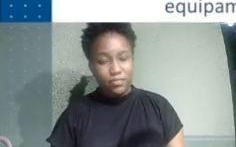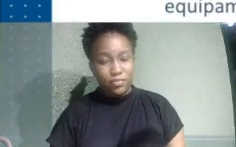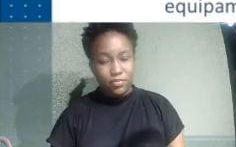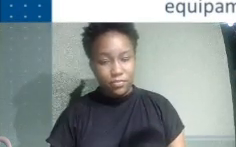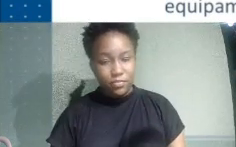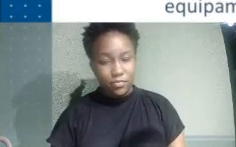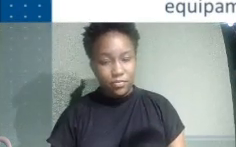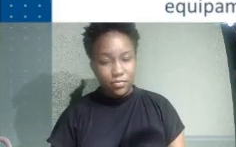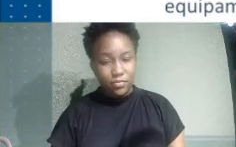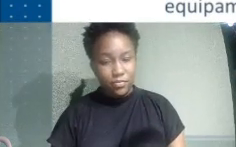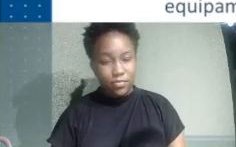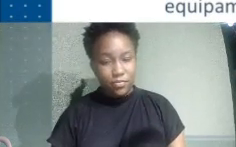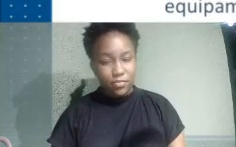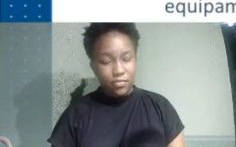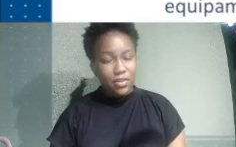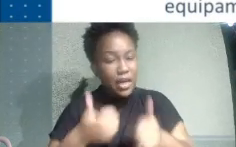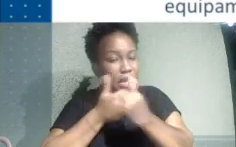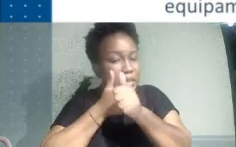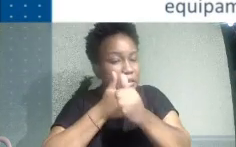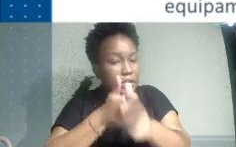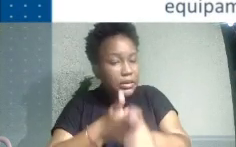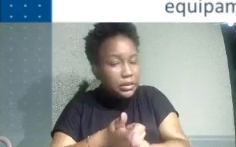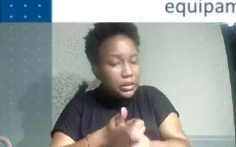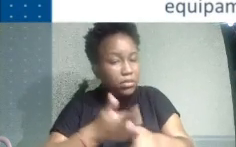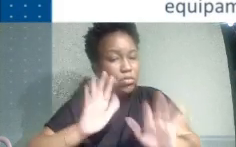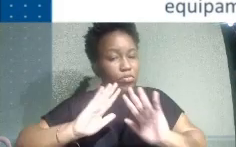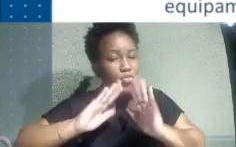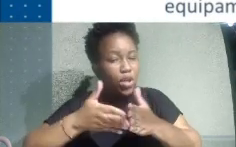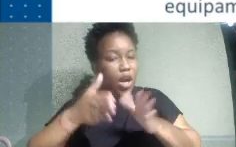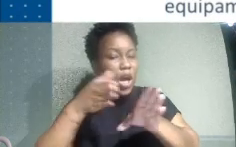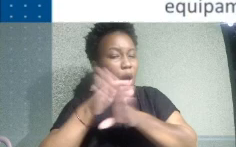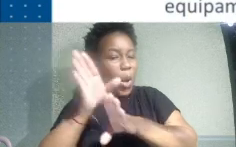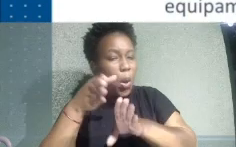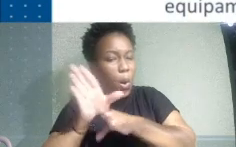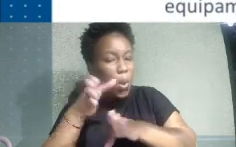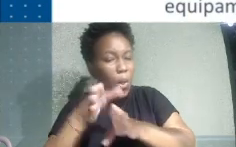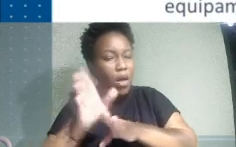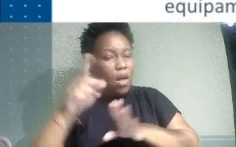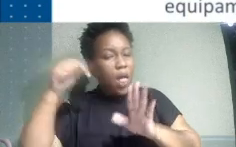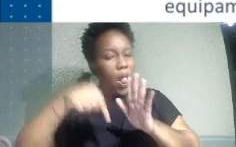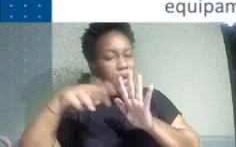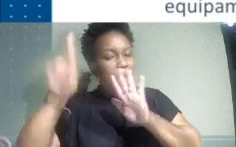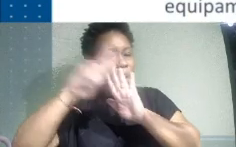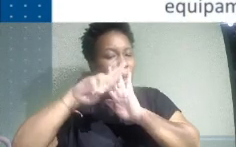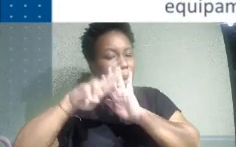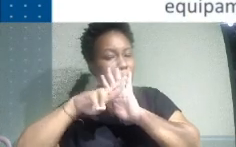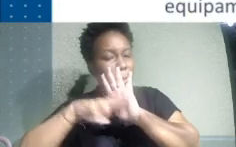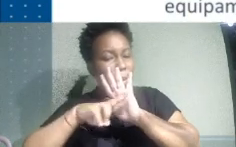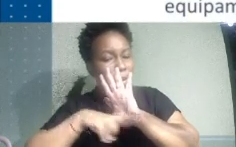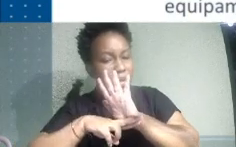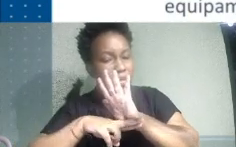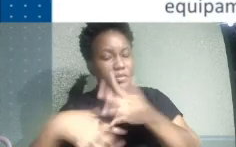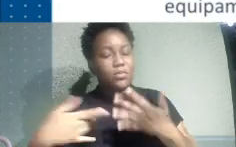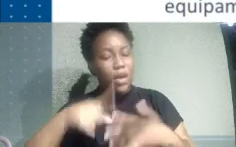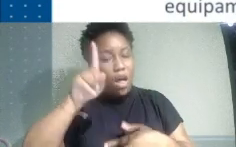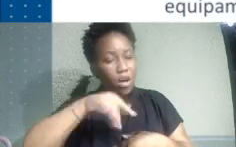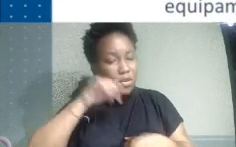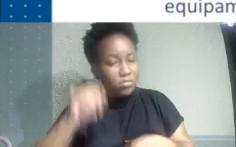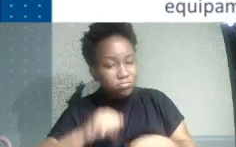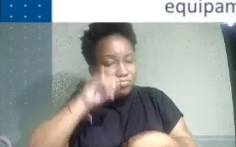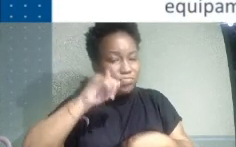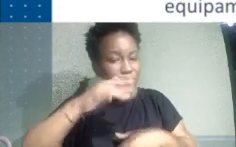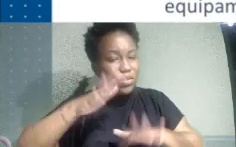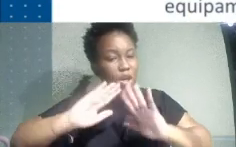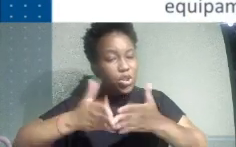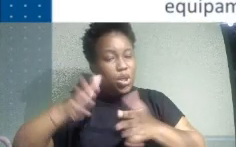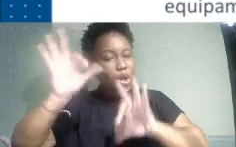alunos, sigam aquilo que está recomendado nas normas, trabalhem de acordo com as normativas, tá? São importantes, elas foram